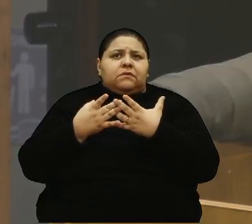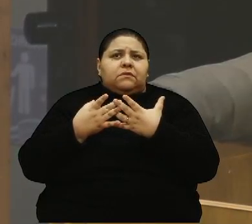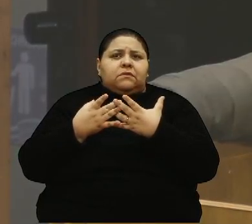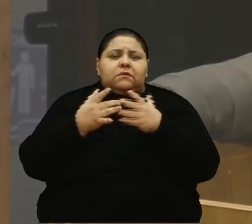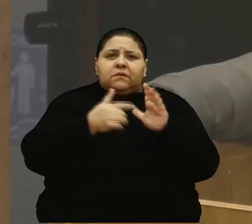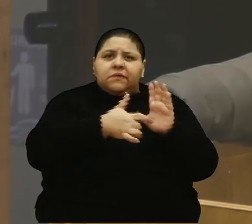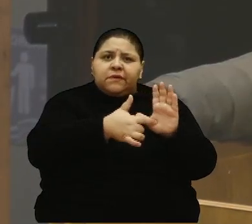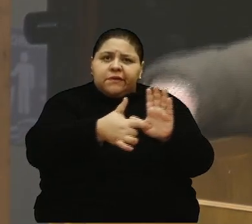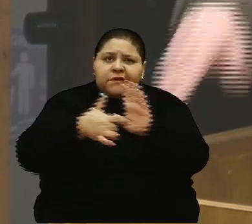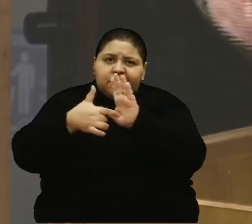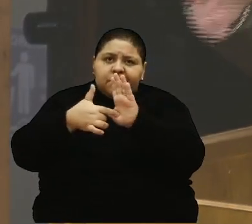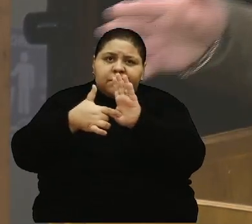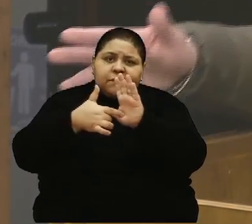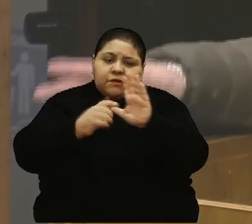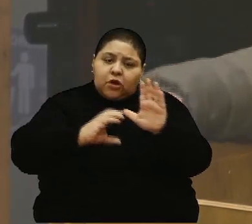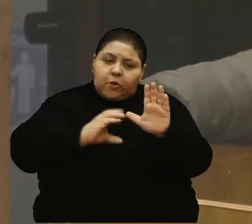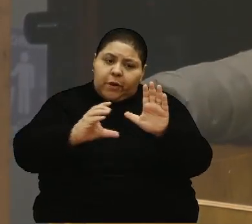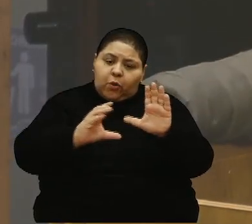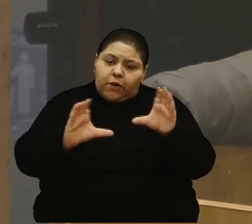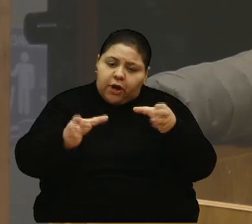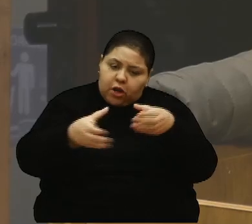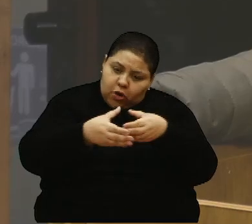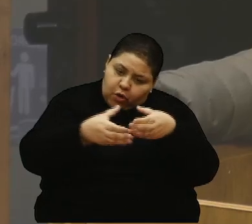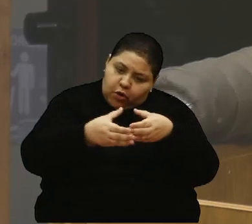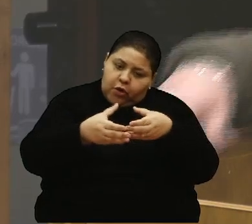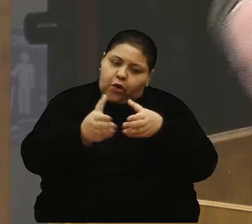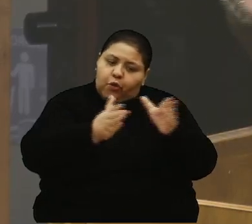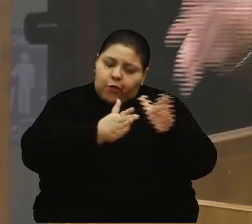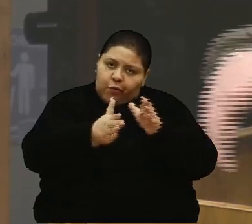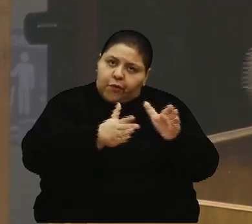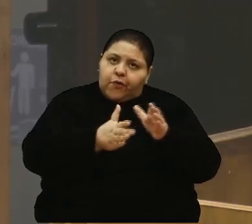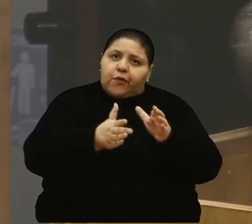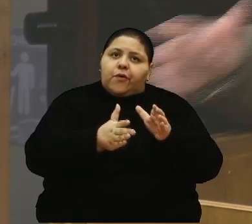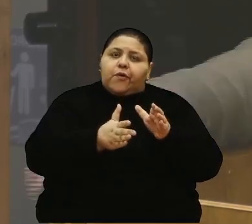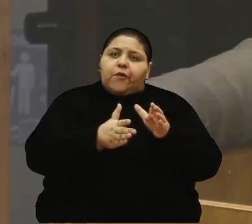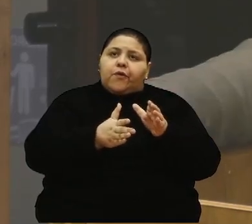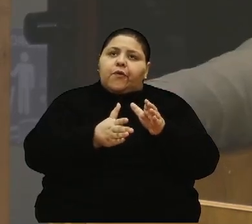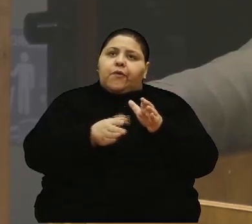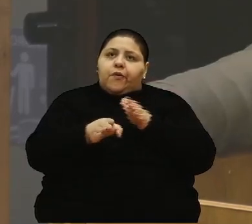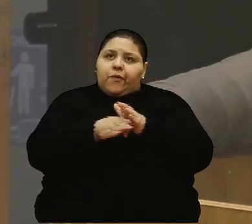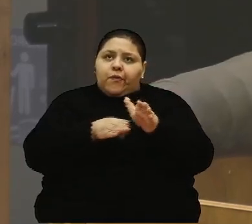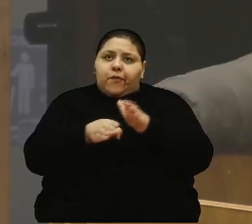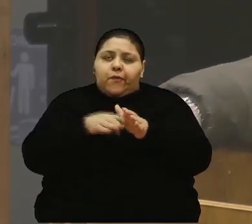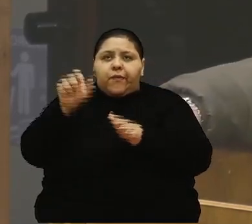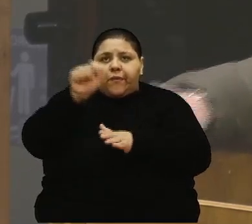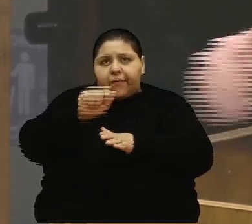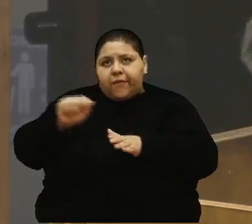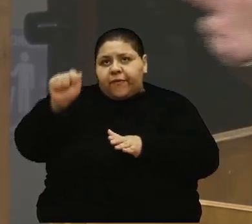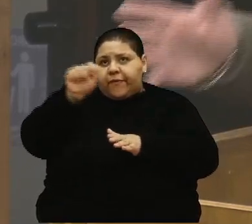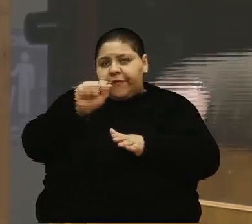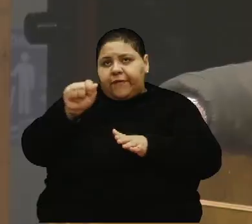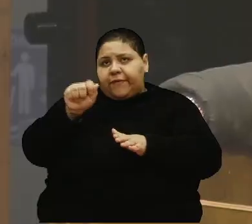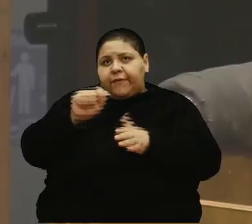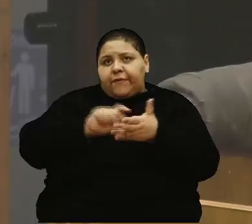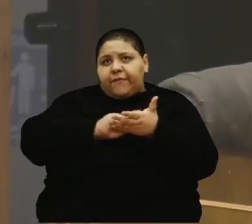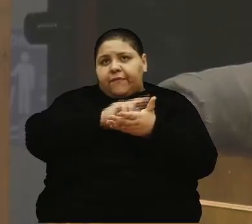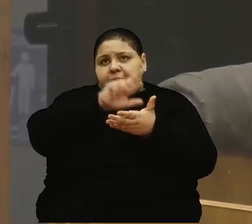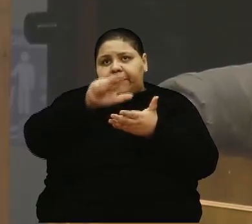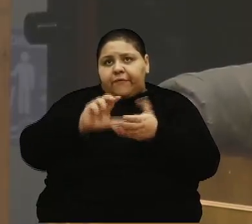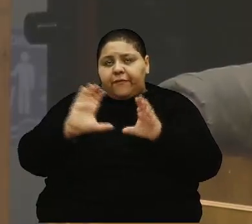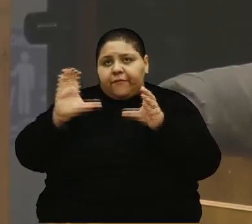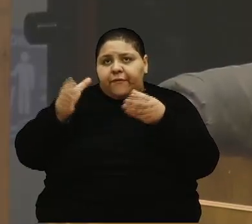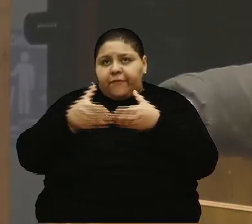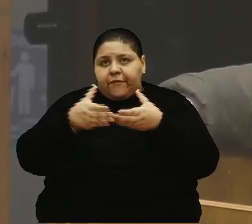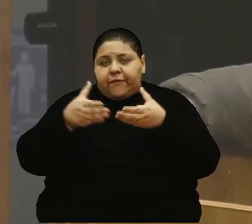promovido pela Coordenadoria de Acessibilidade, pelo Conselho, pela associação, várias associações de